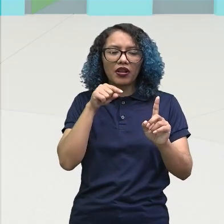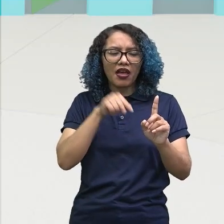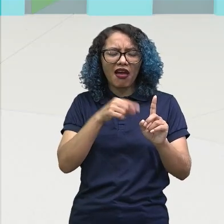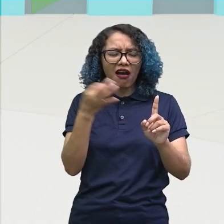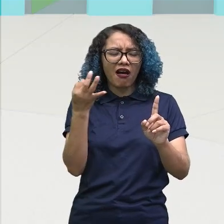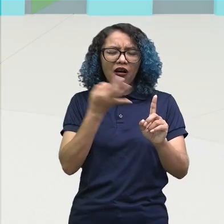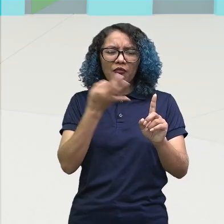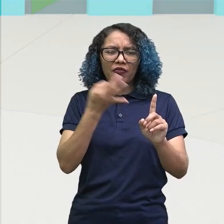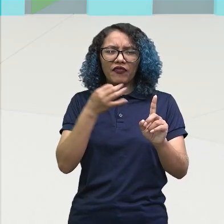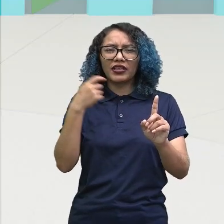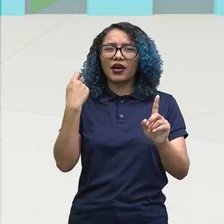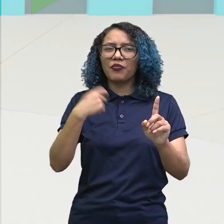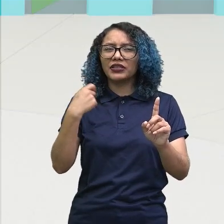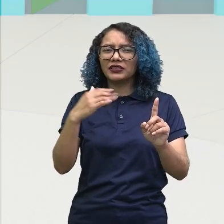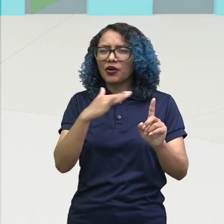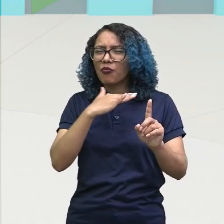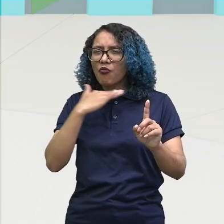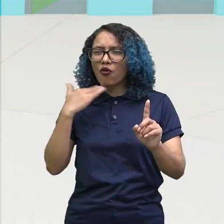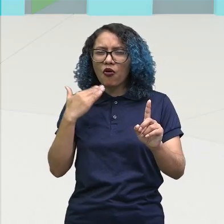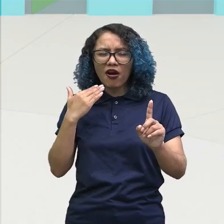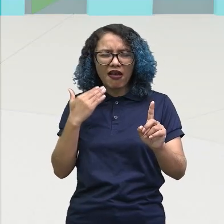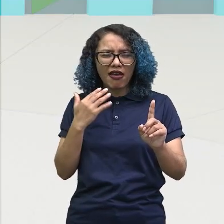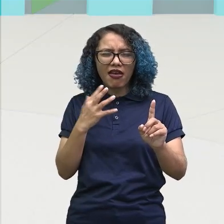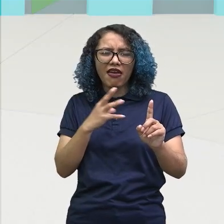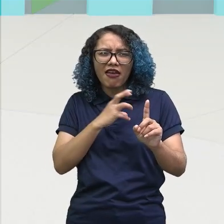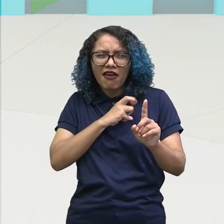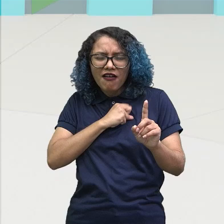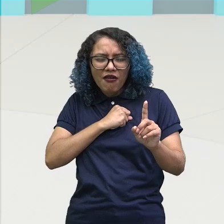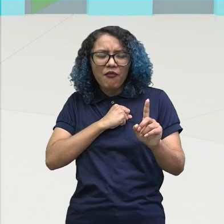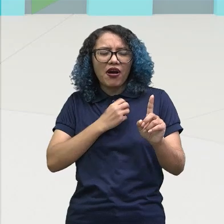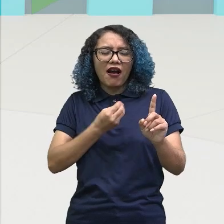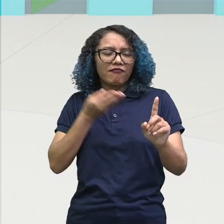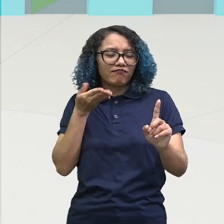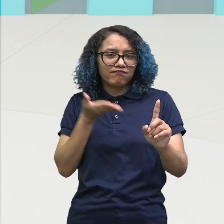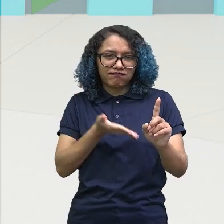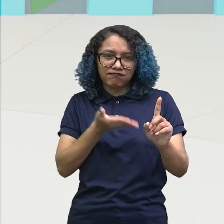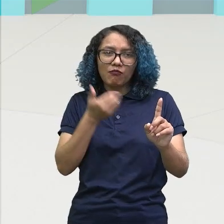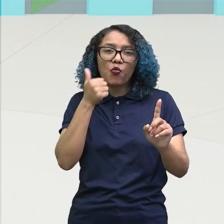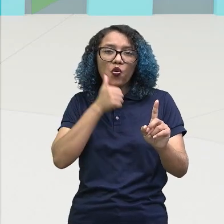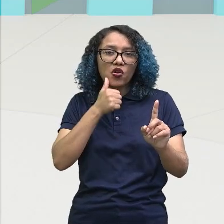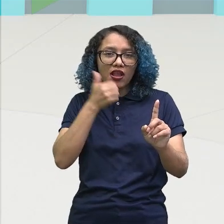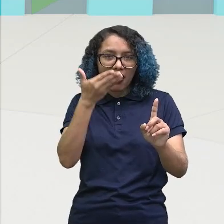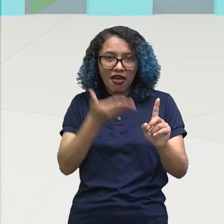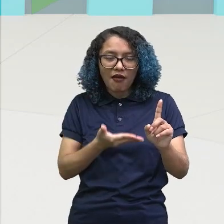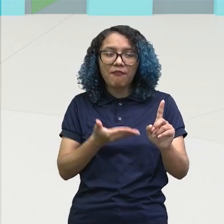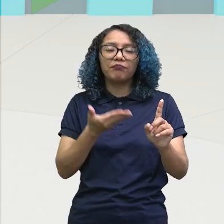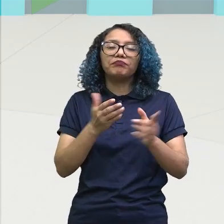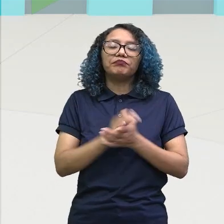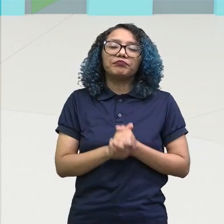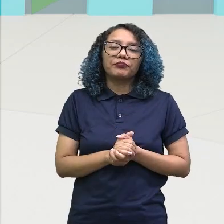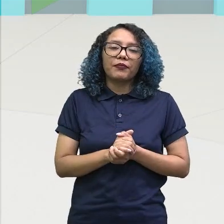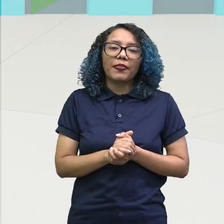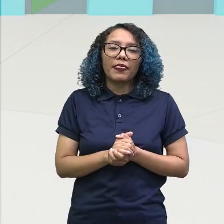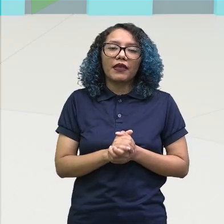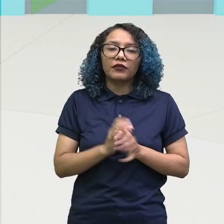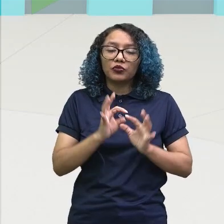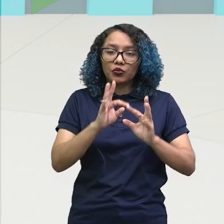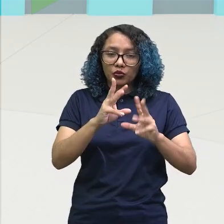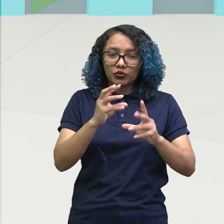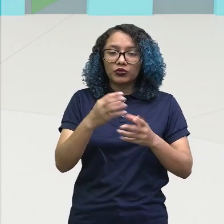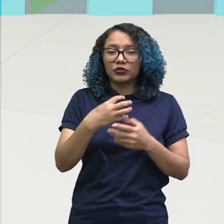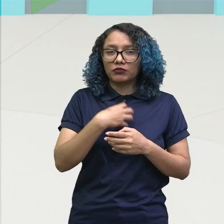que ele precisa morrer e viver por esse amor, pela amada, por exemplo. E aí nós vamos ter todos esses sentimentos